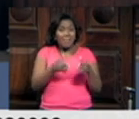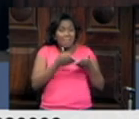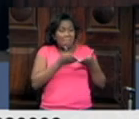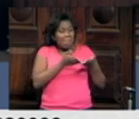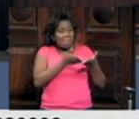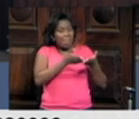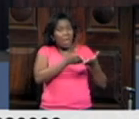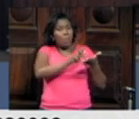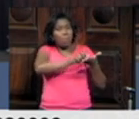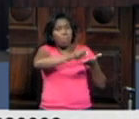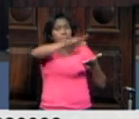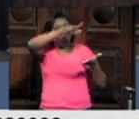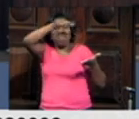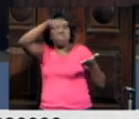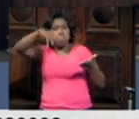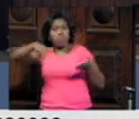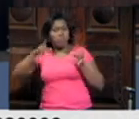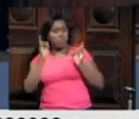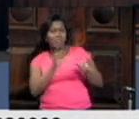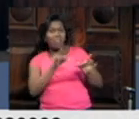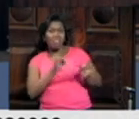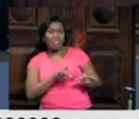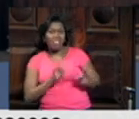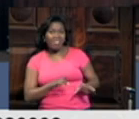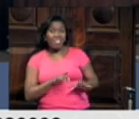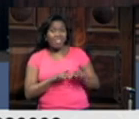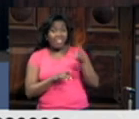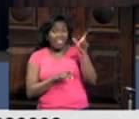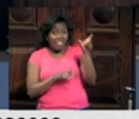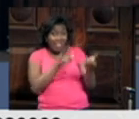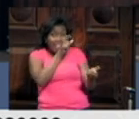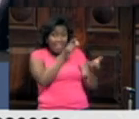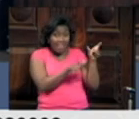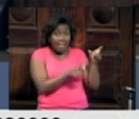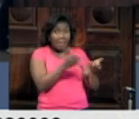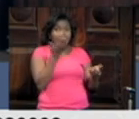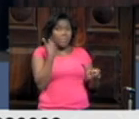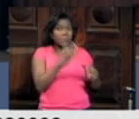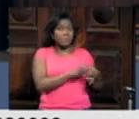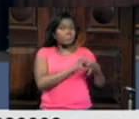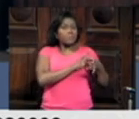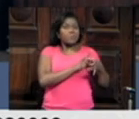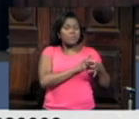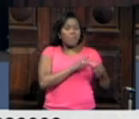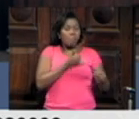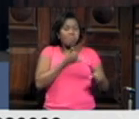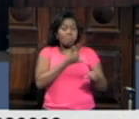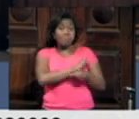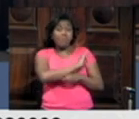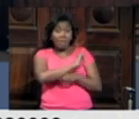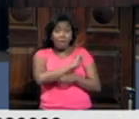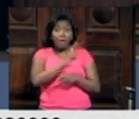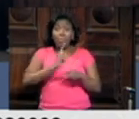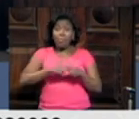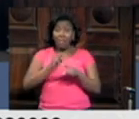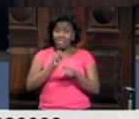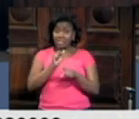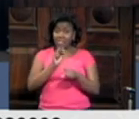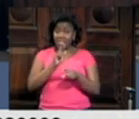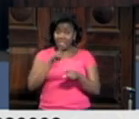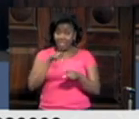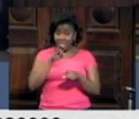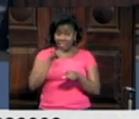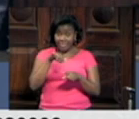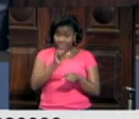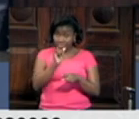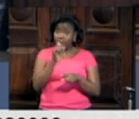como rato, traindo aqueles com os quais se aliara, porque Sarney foi um dos grandes quadros